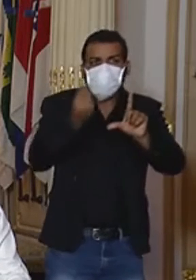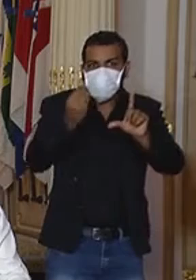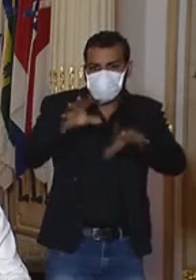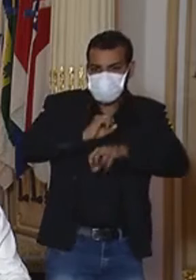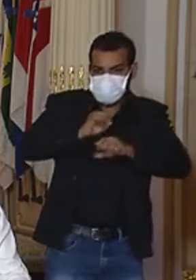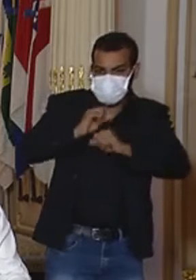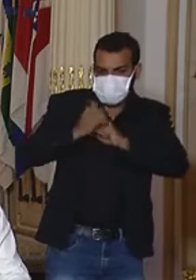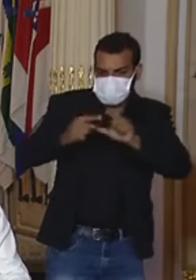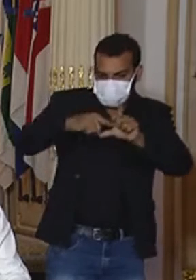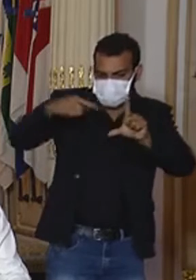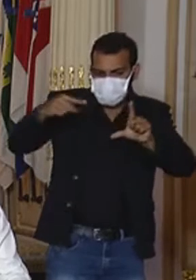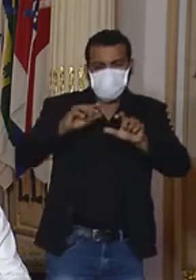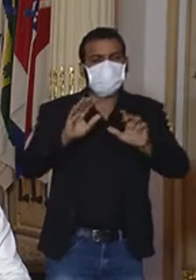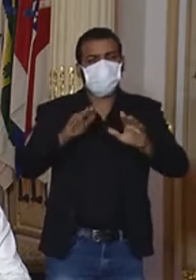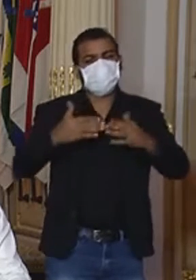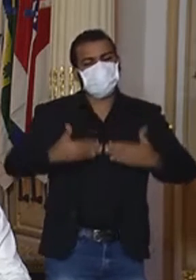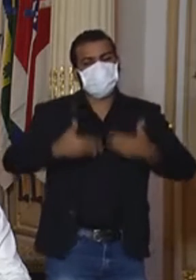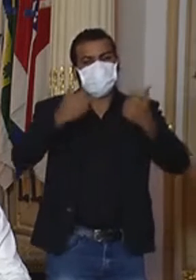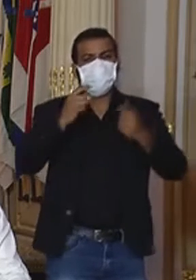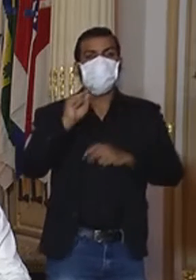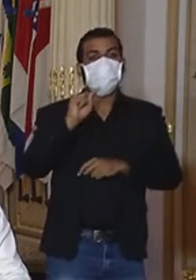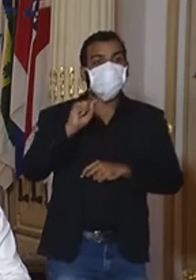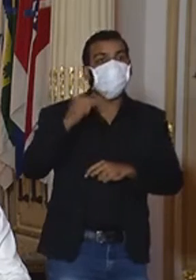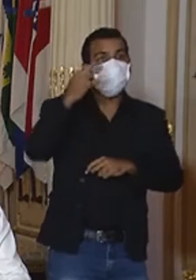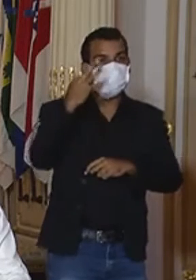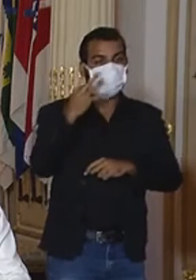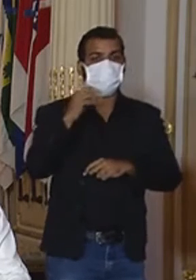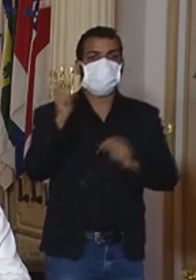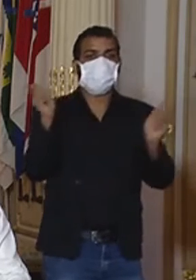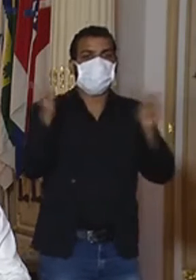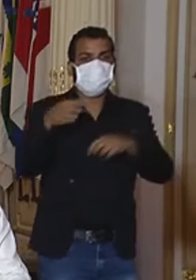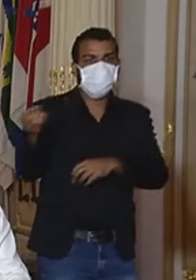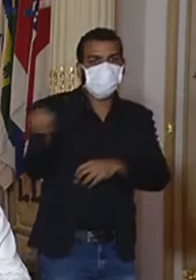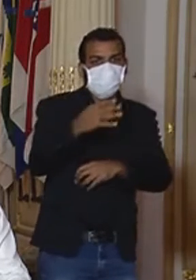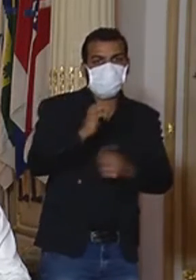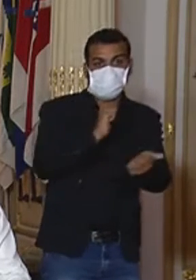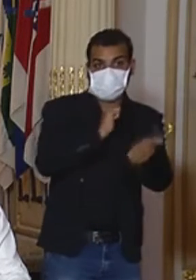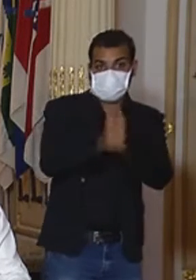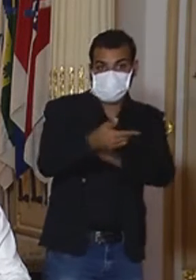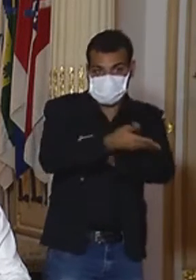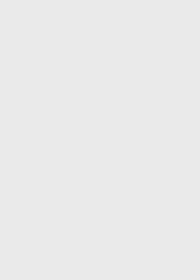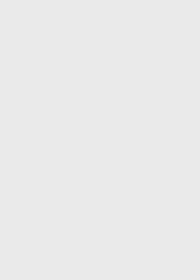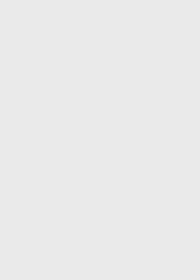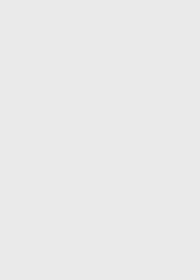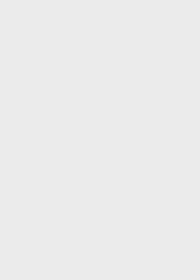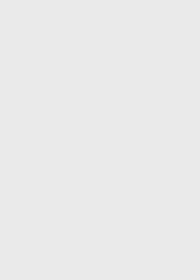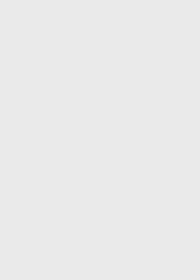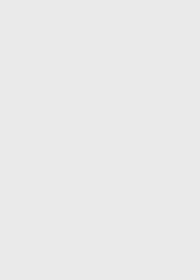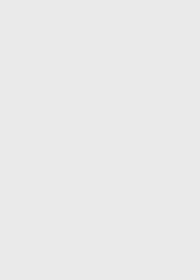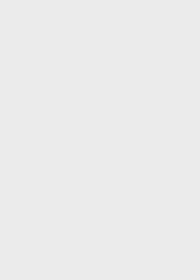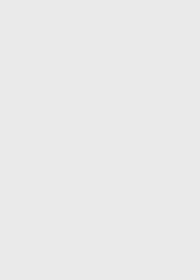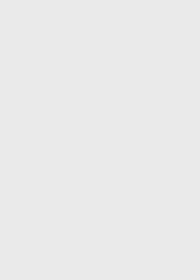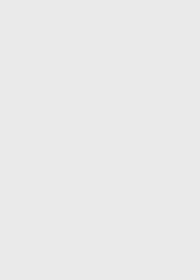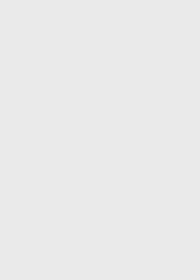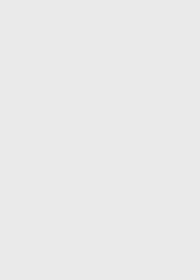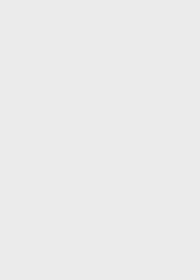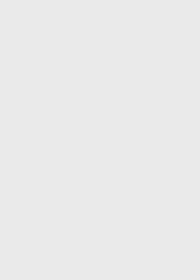dos números no estado poder em breve anunciar novas medidas relacionadas ao esporte no nosso estado